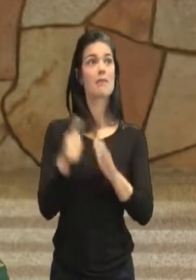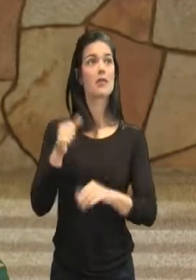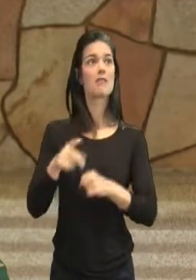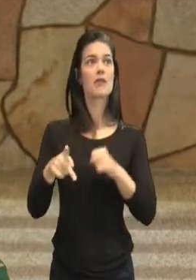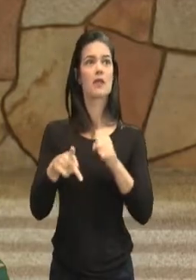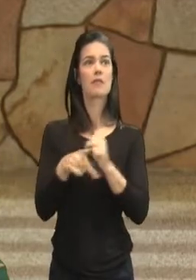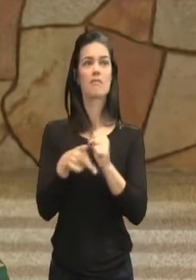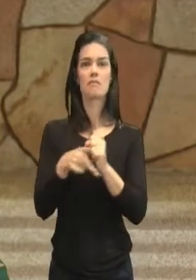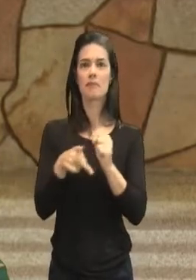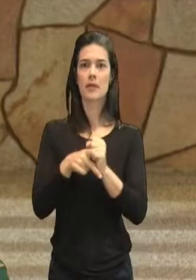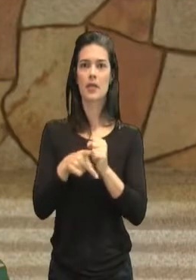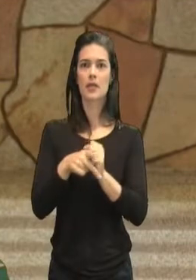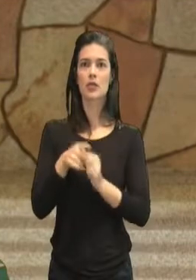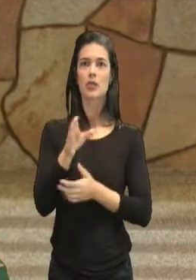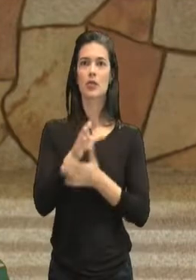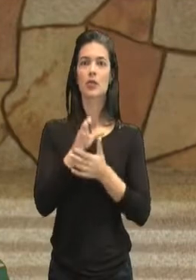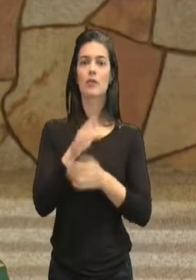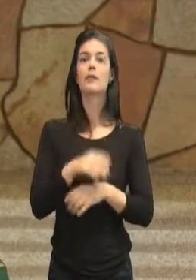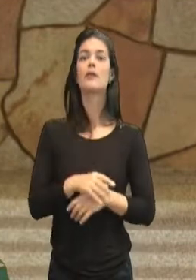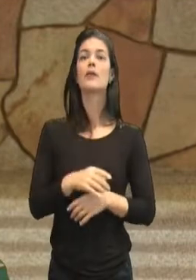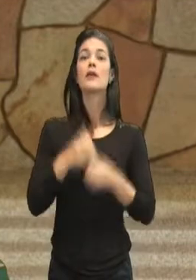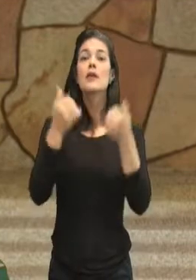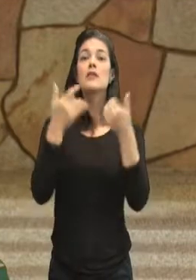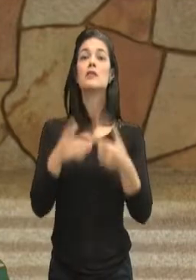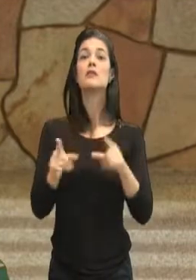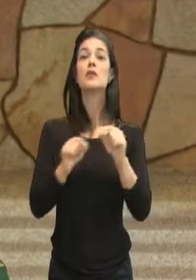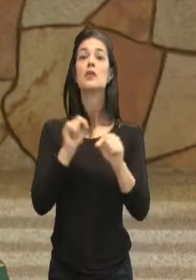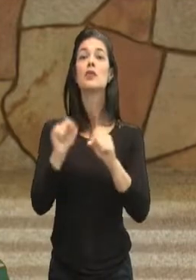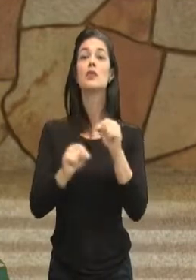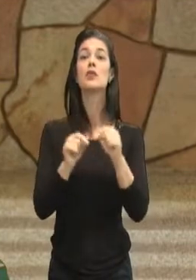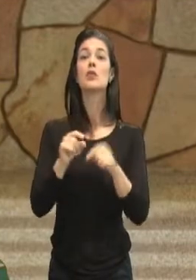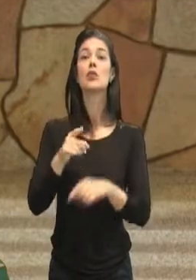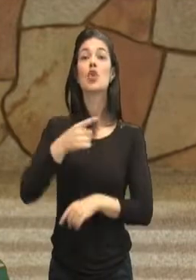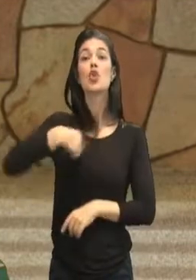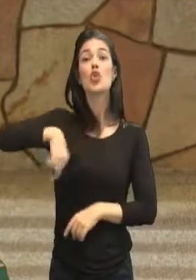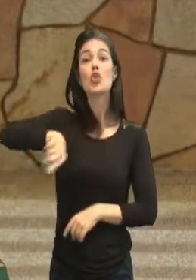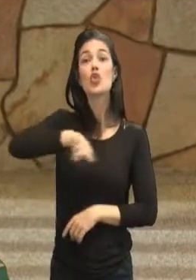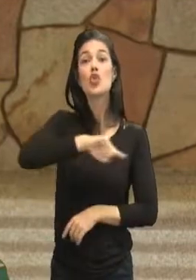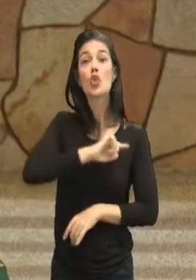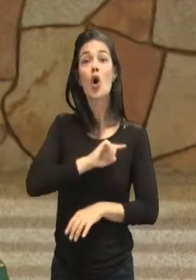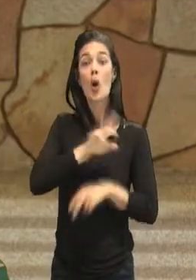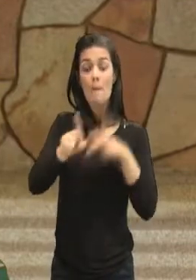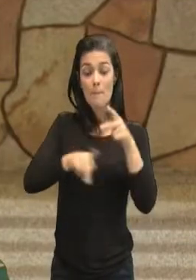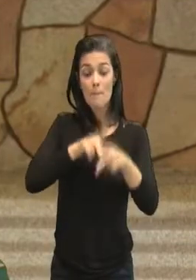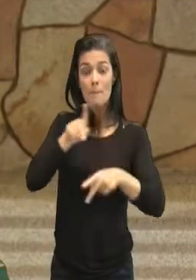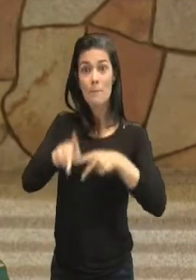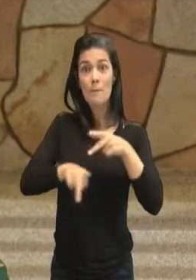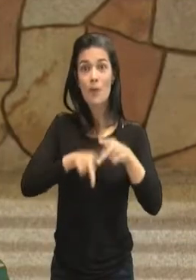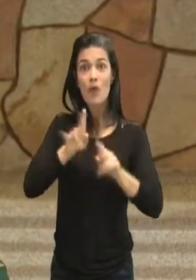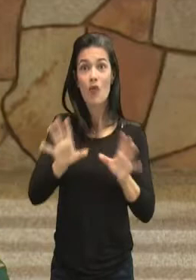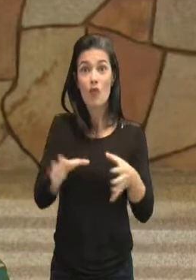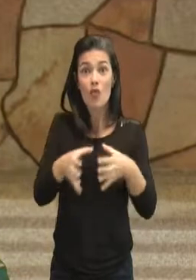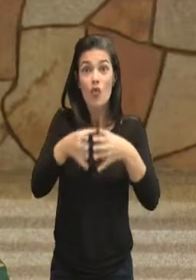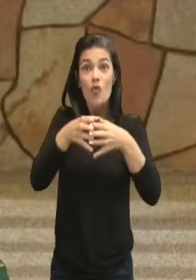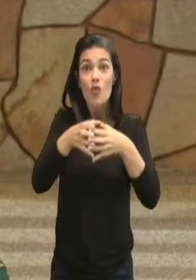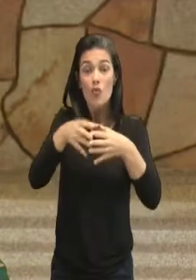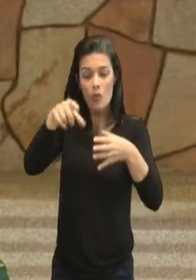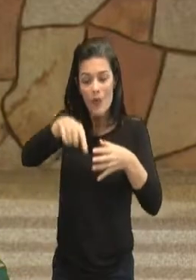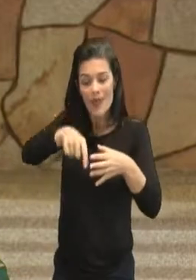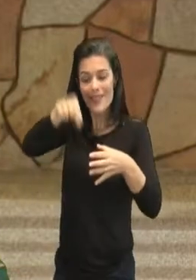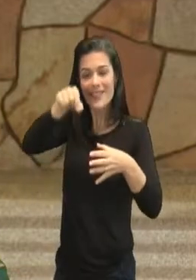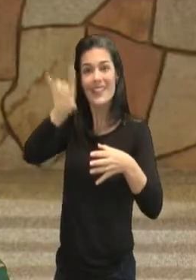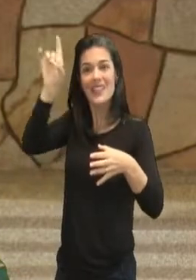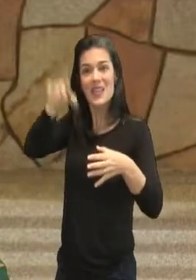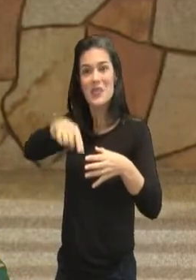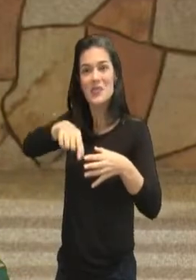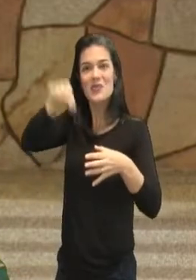capítulo 2, no verso 9, quando ele diz que nós somos raça eleita, sacerdócio real, nação